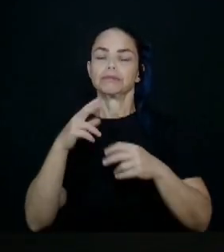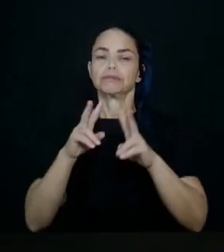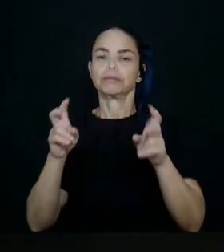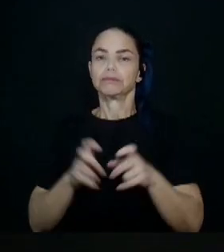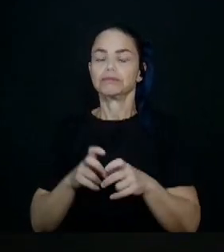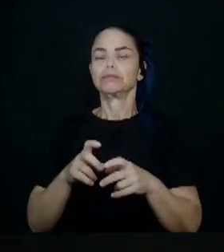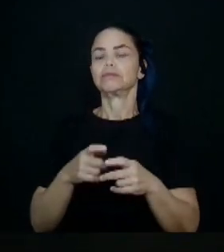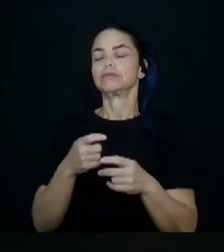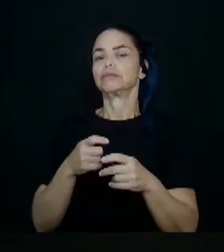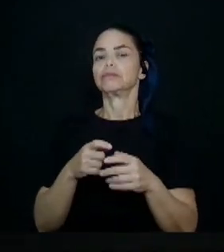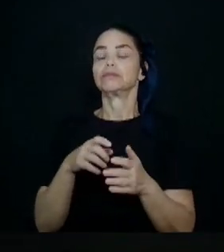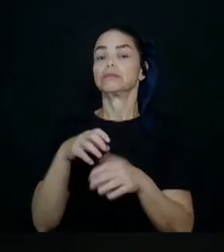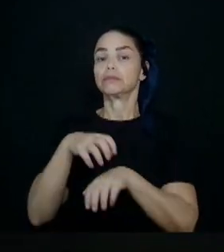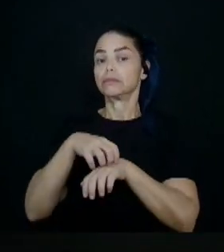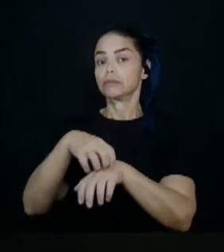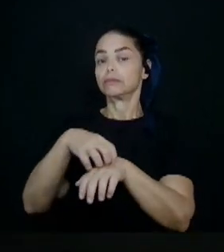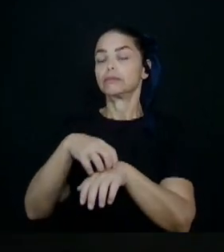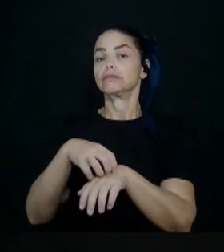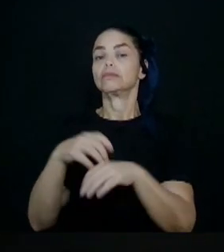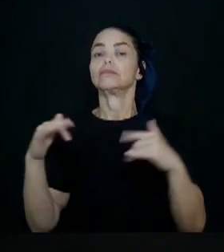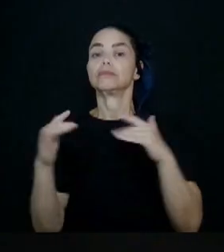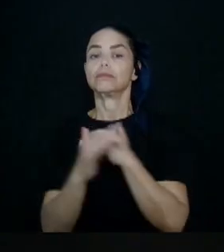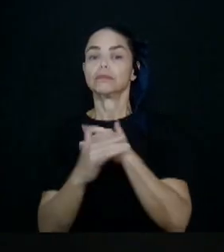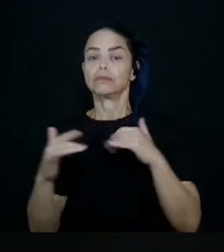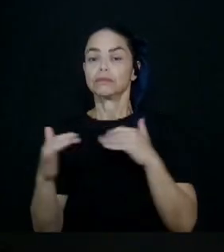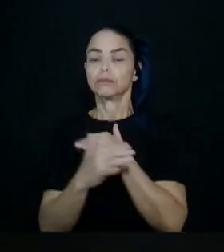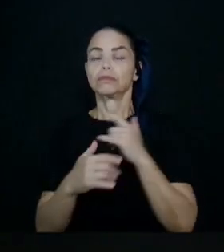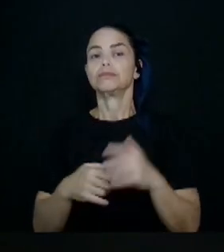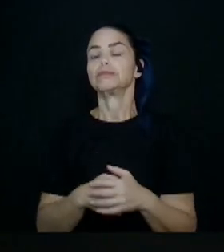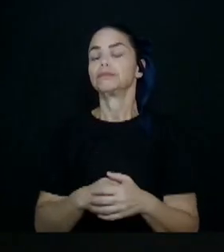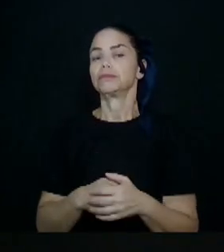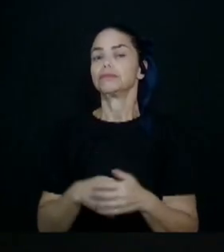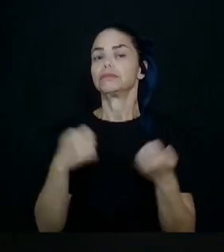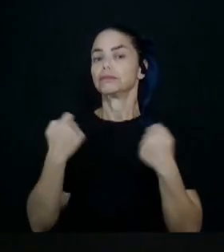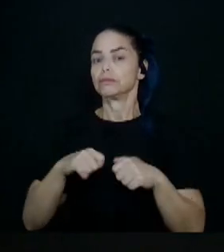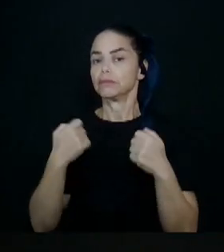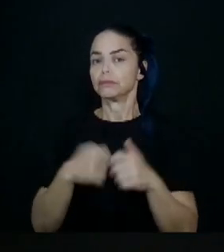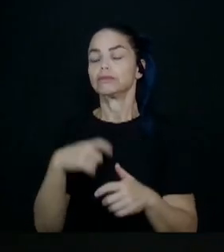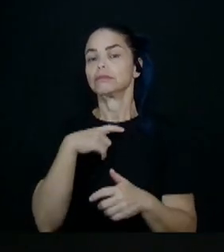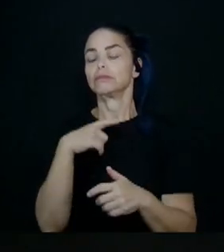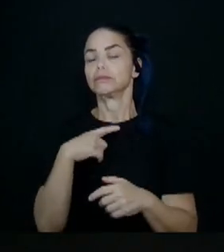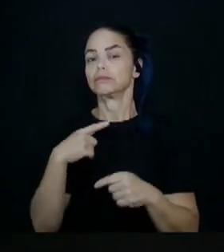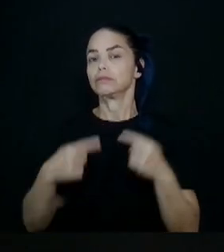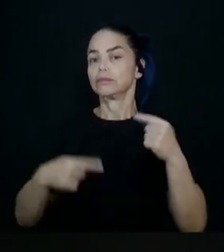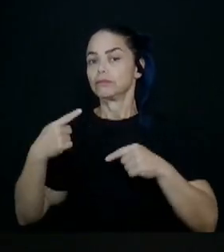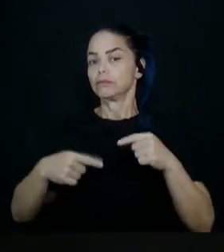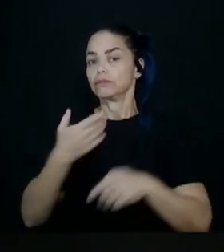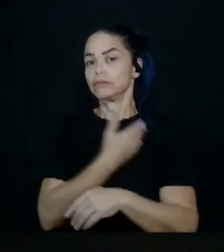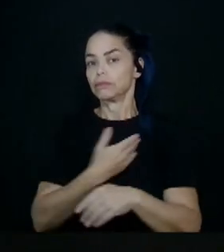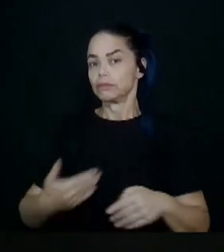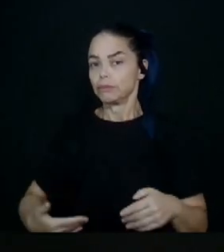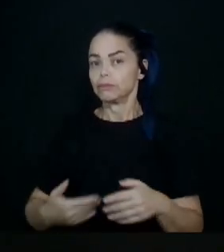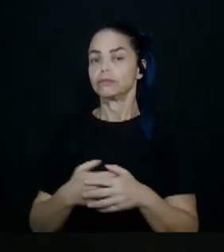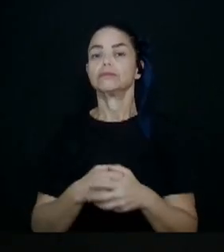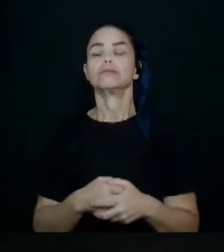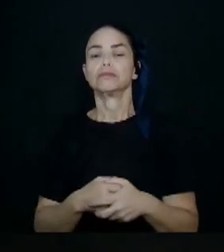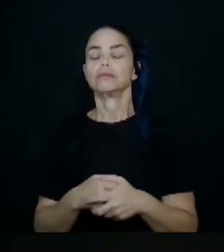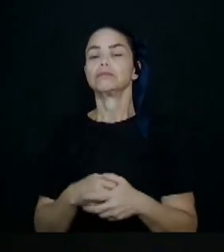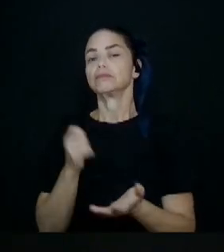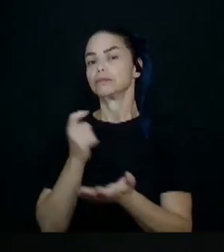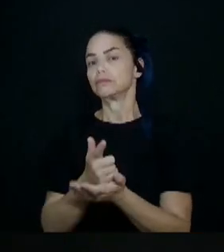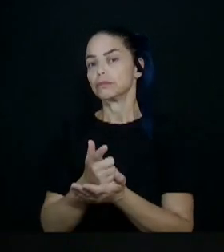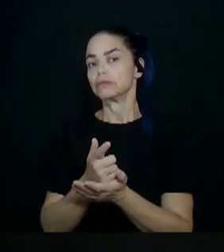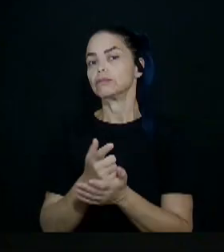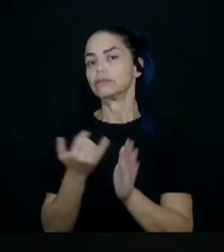a gente está aqui falando de mobilidade, e aí, para isso, nós precisamos ter políticas públicas, e para isso nós pagamos também os